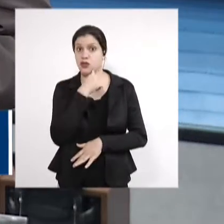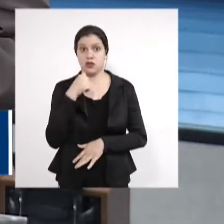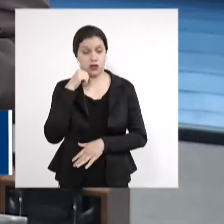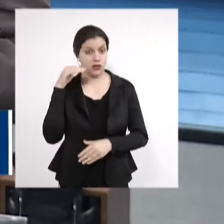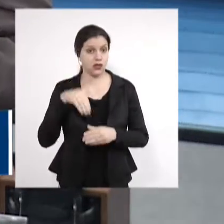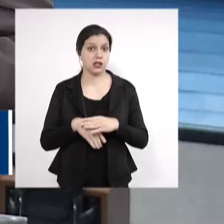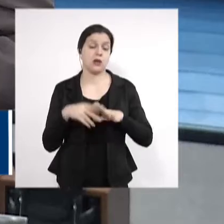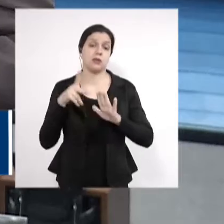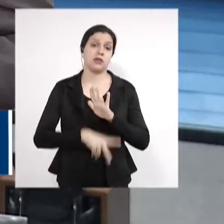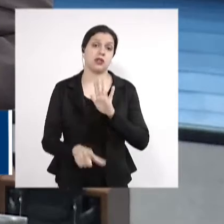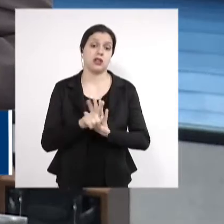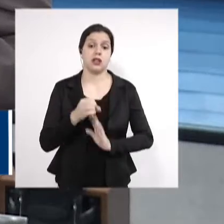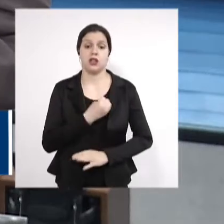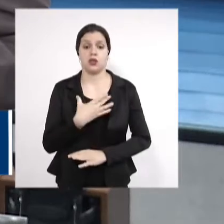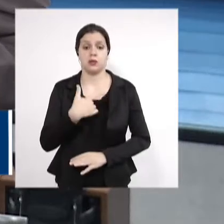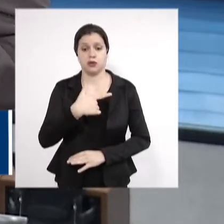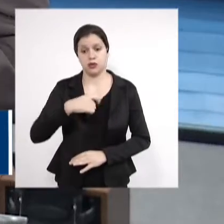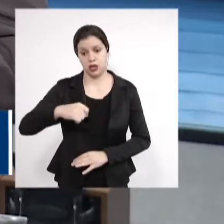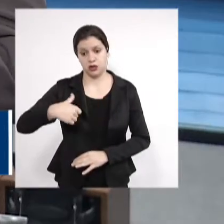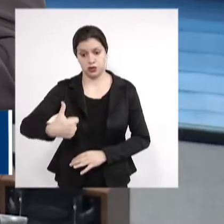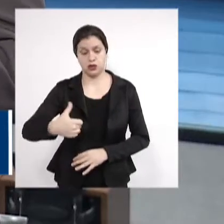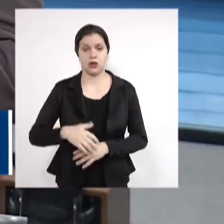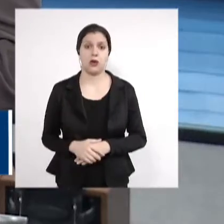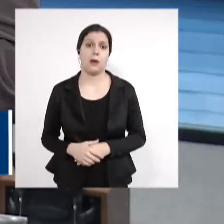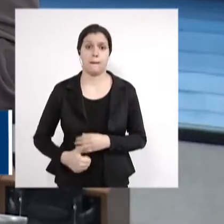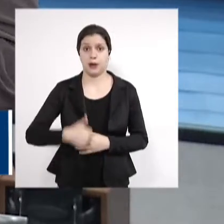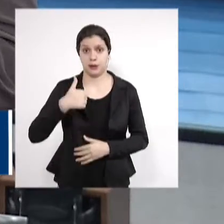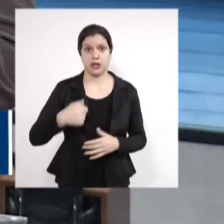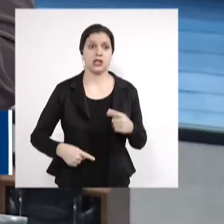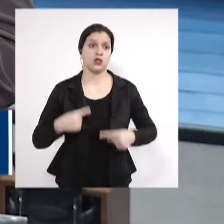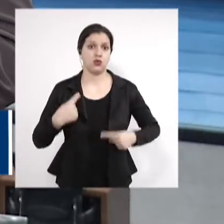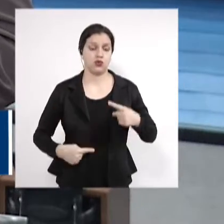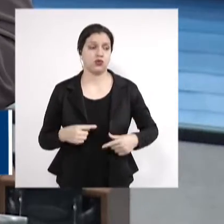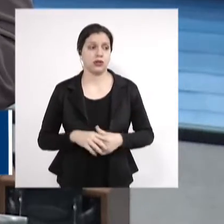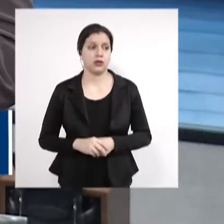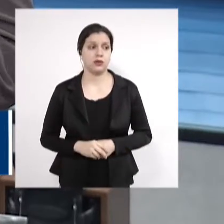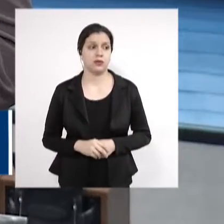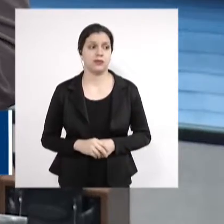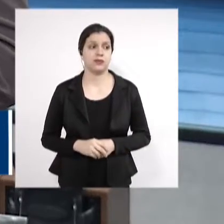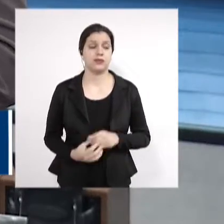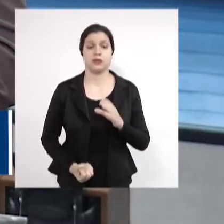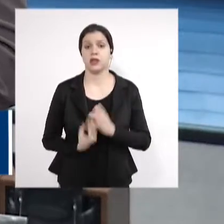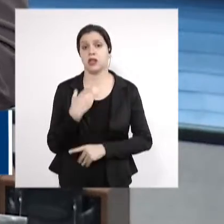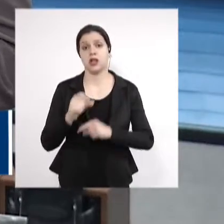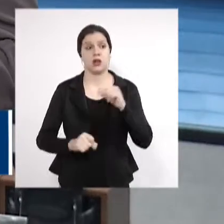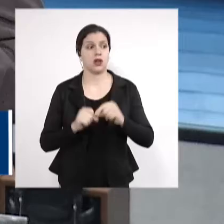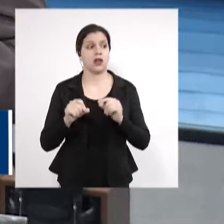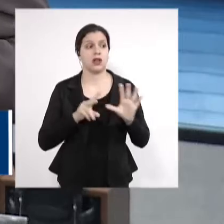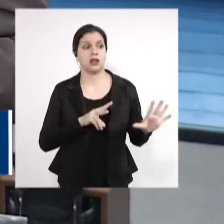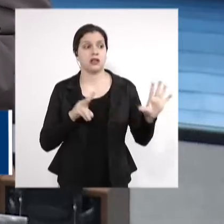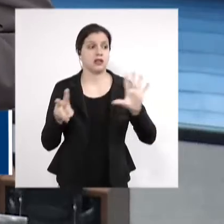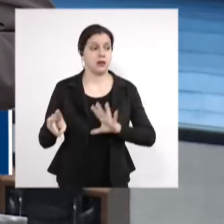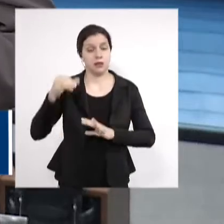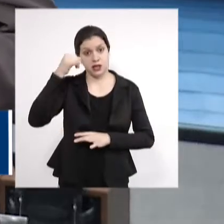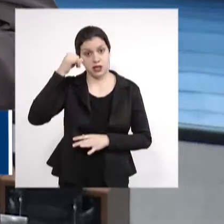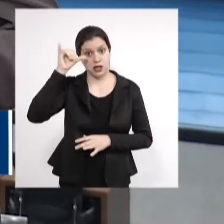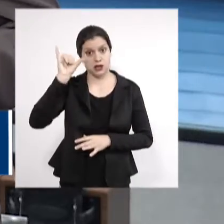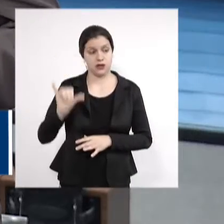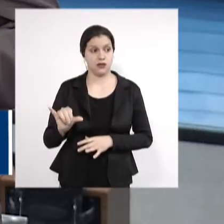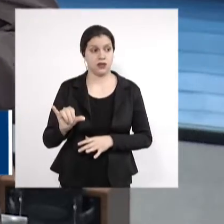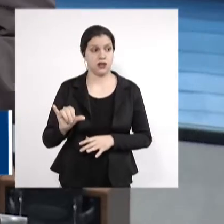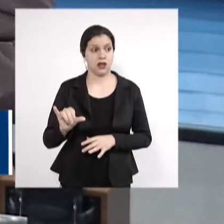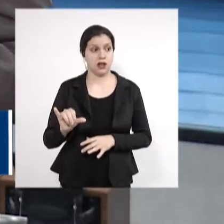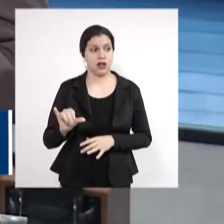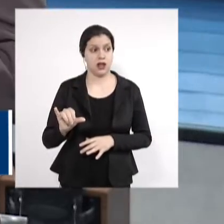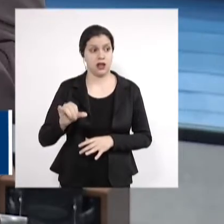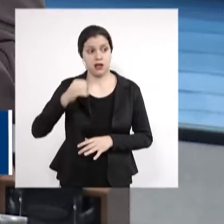projeto de lei de número 201 em primeira discussão, que institui no Estado a Semana de Prevenção e